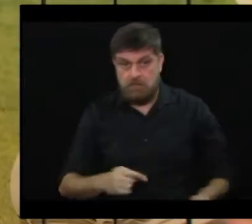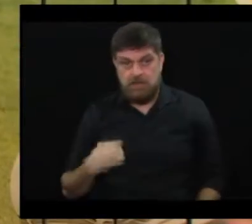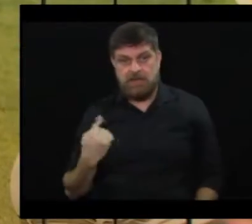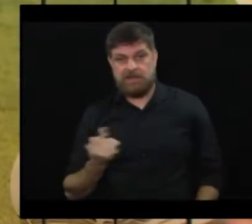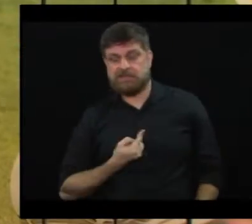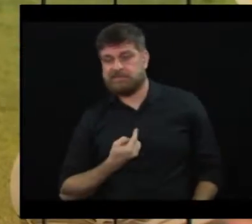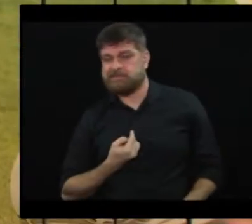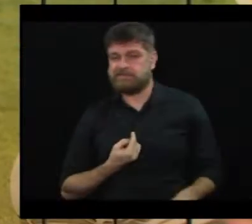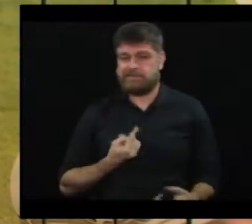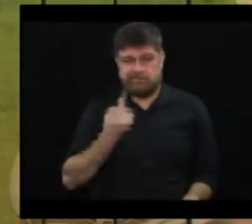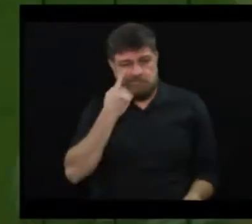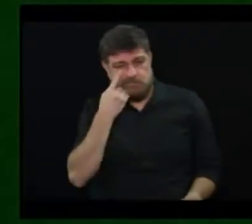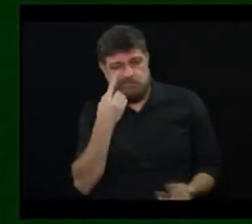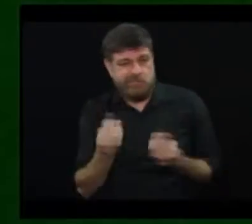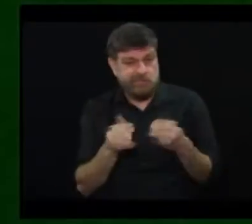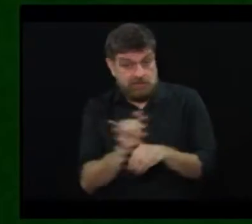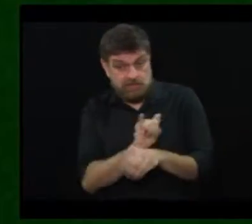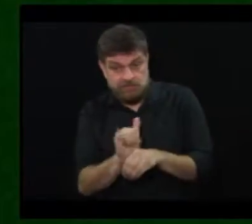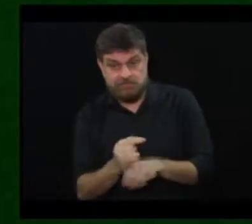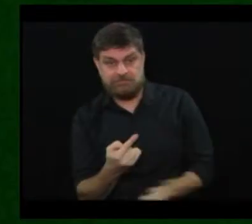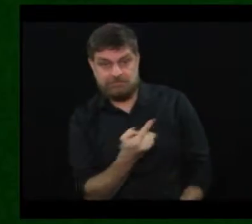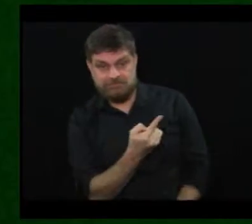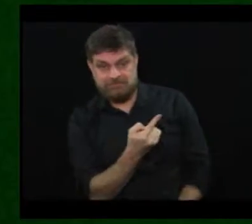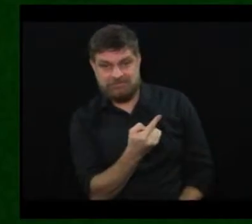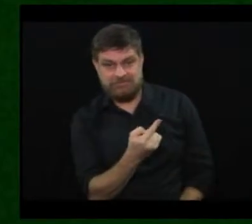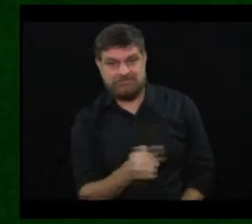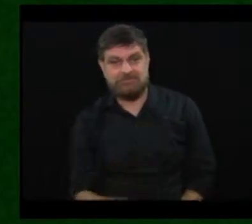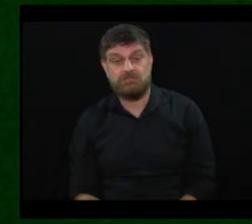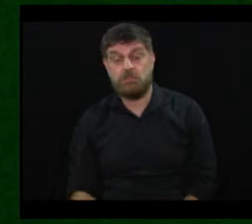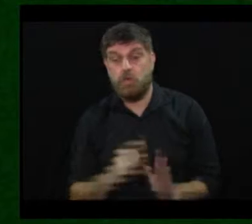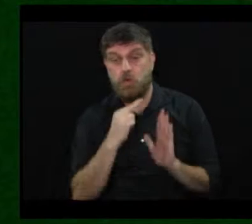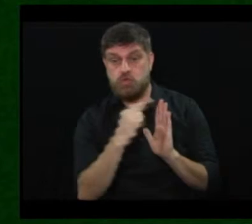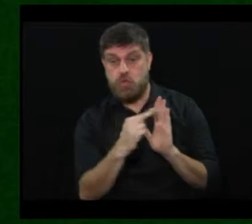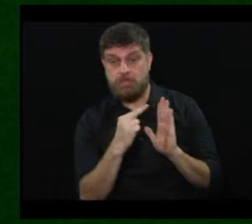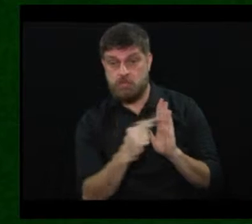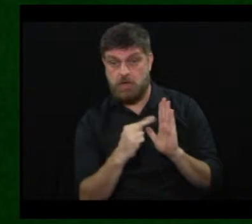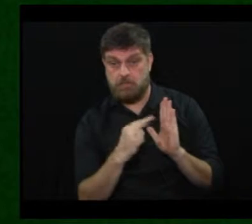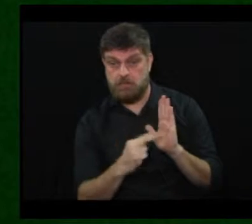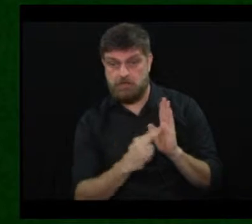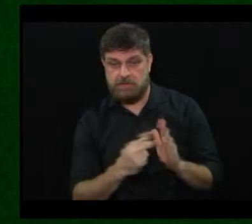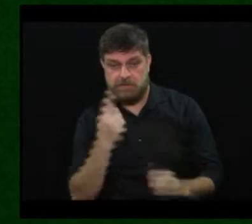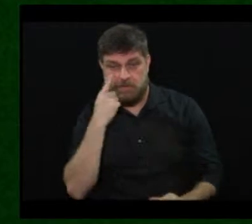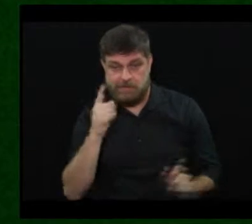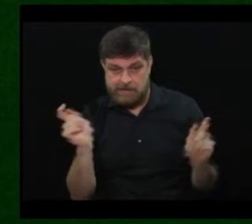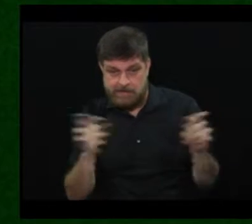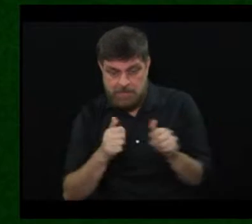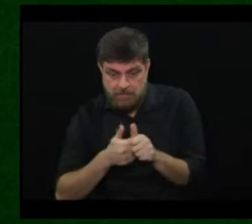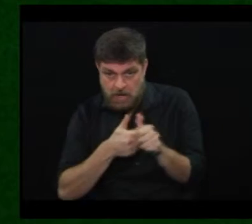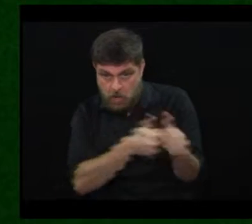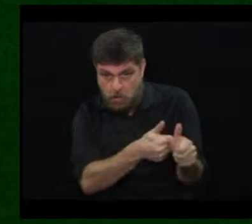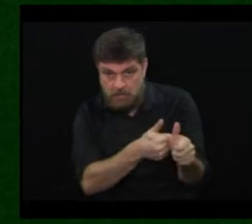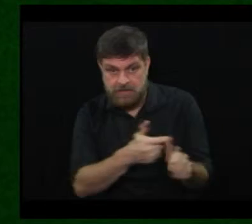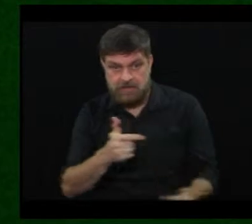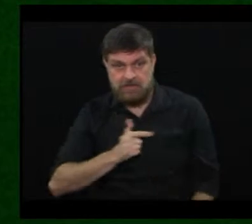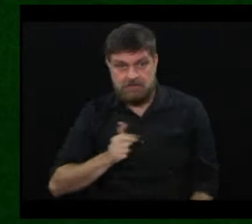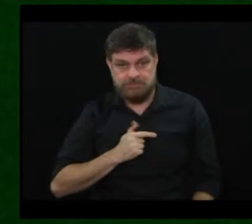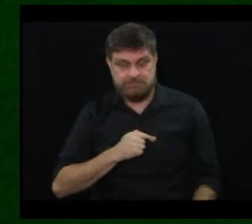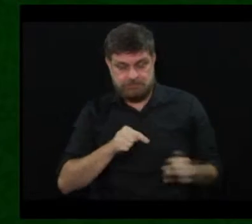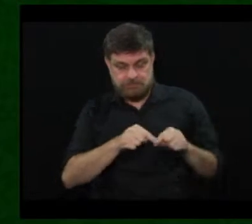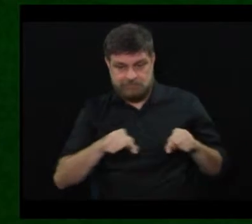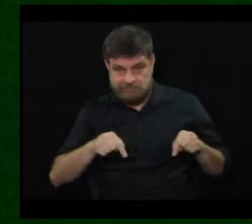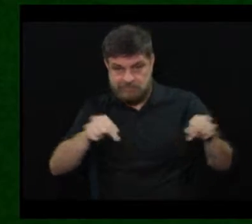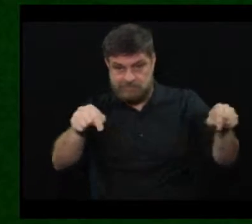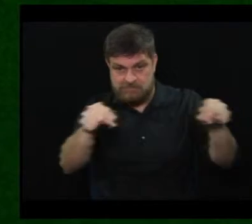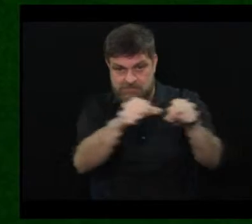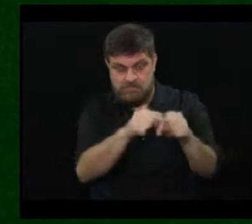gente vai tentar desvendar. Vamos lá. O Giovani no gol, a escalação aí na sua tela para você acompanhando junto comigo. Lennon na lateral